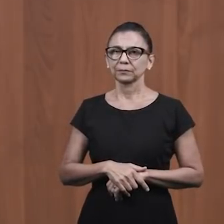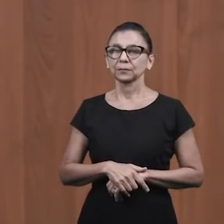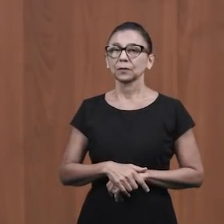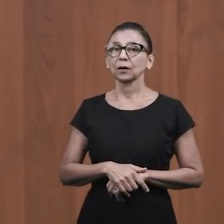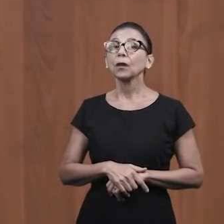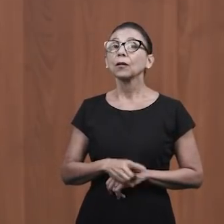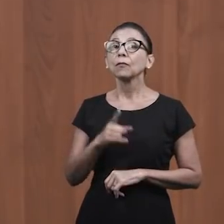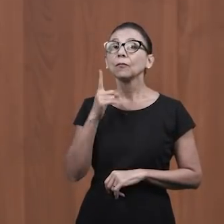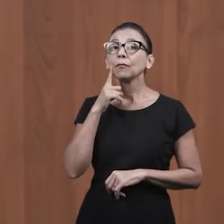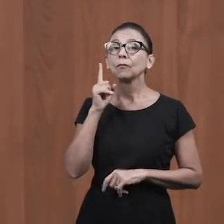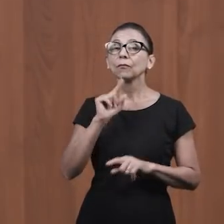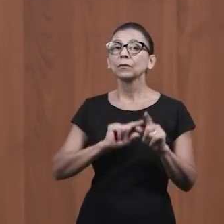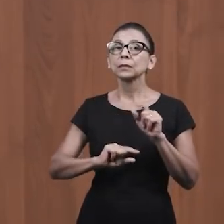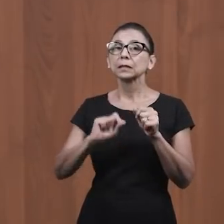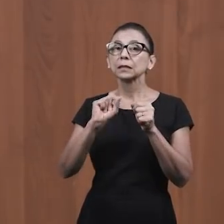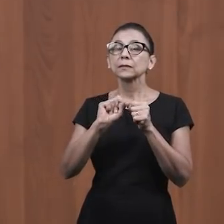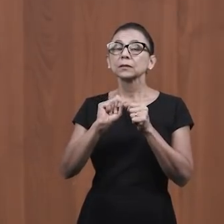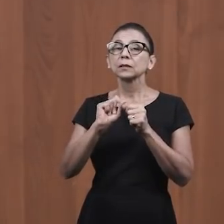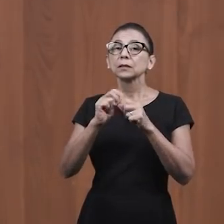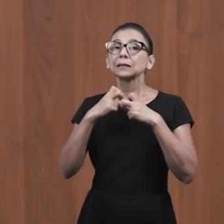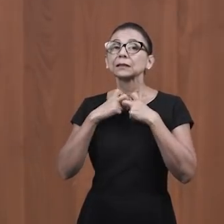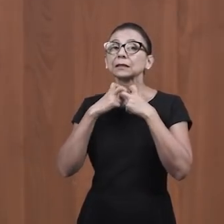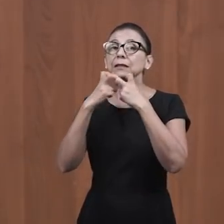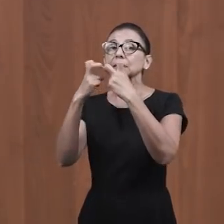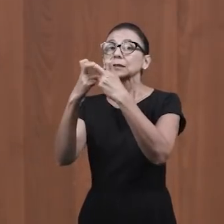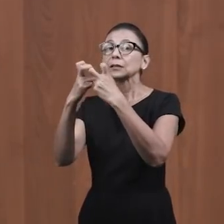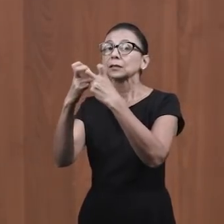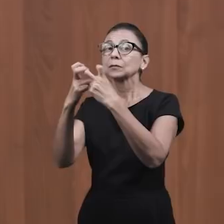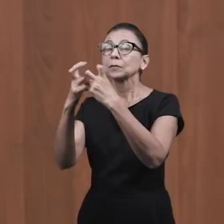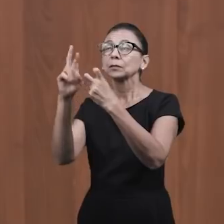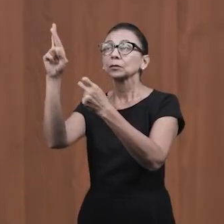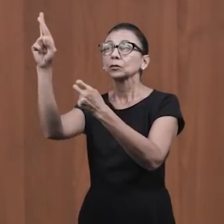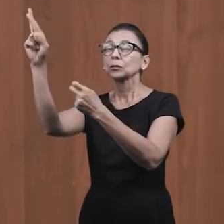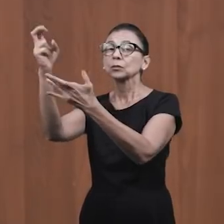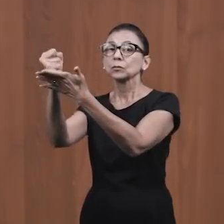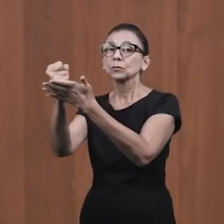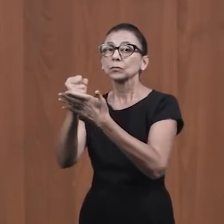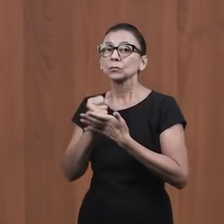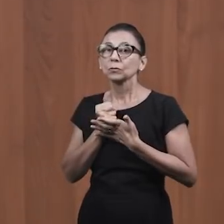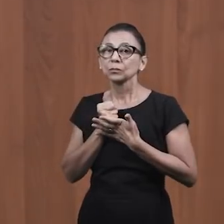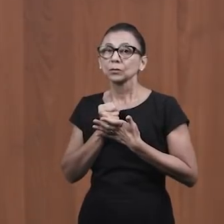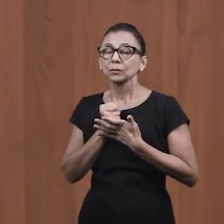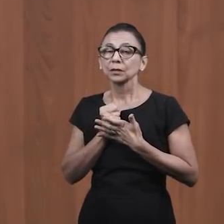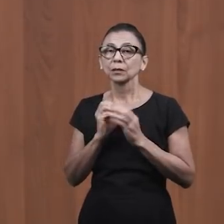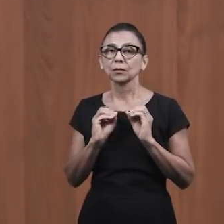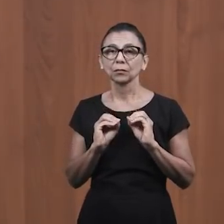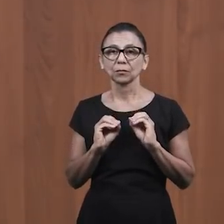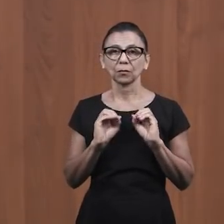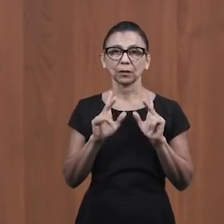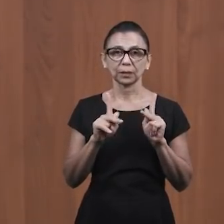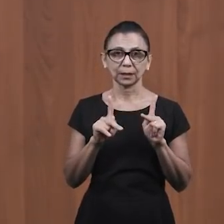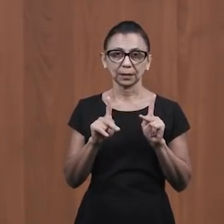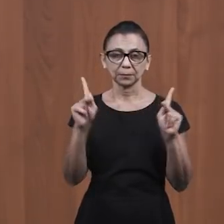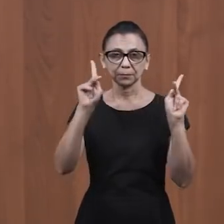em breve virá e quer que todas as pessoas do mundo tenham uma experiência com o seu